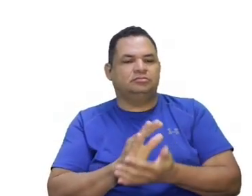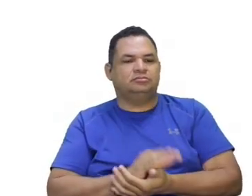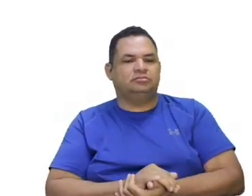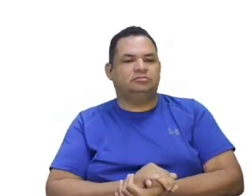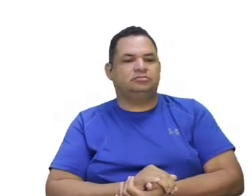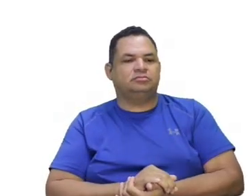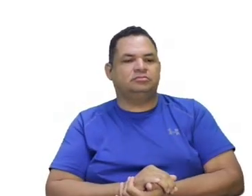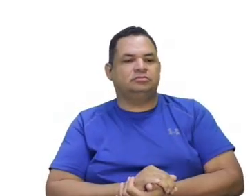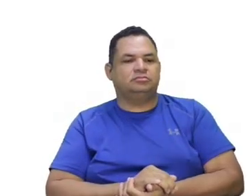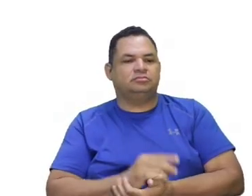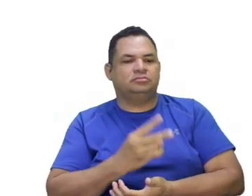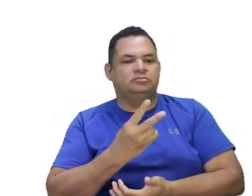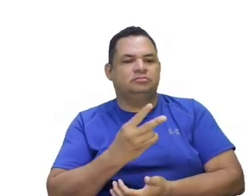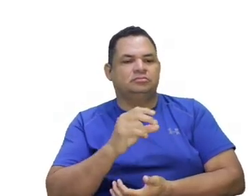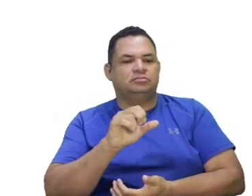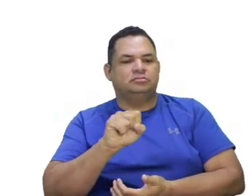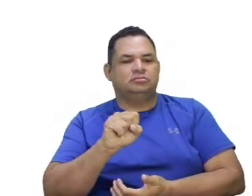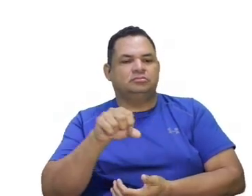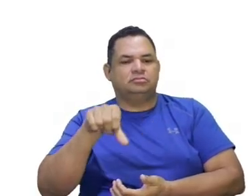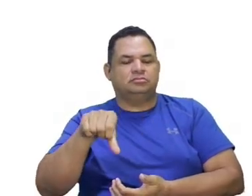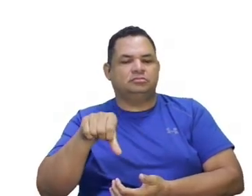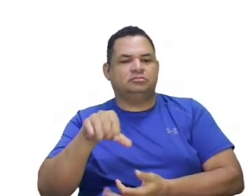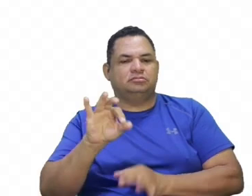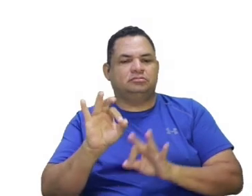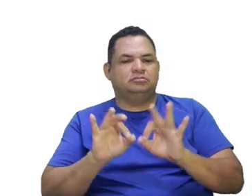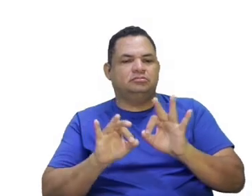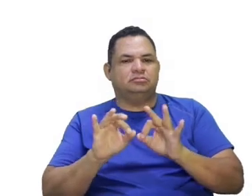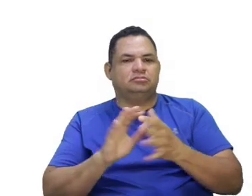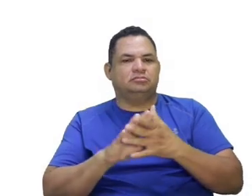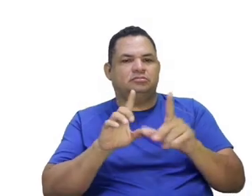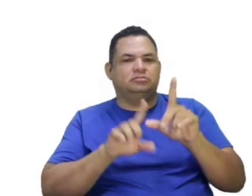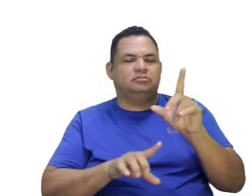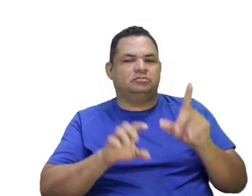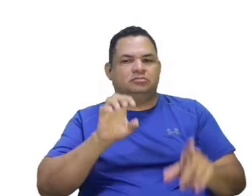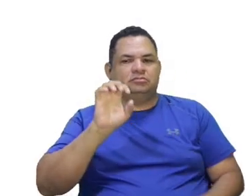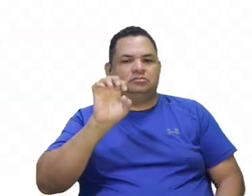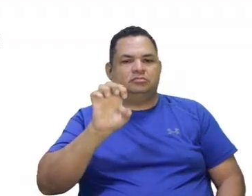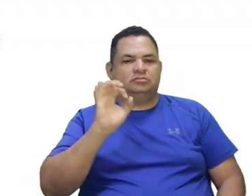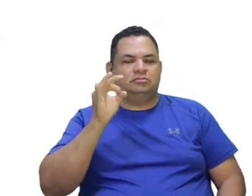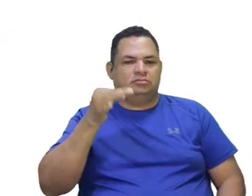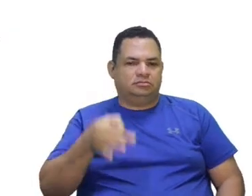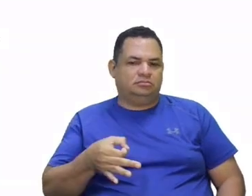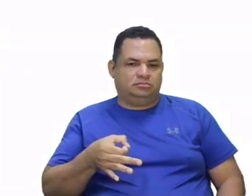aqui. 2, 8 e 9, que é a letra E.